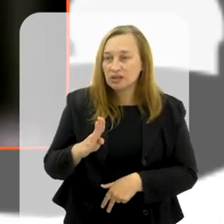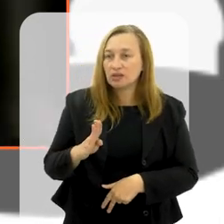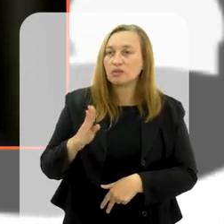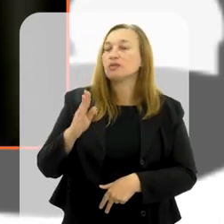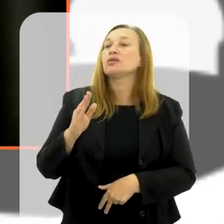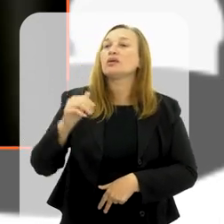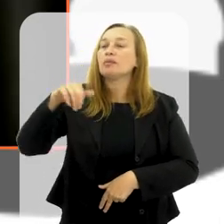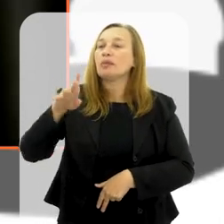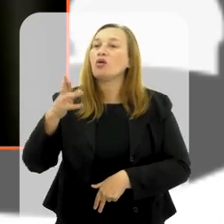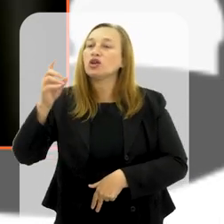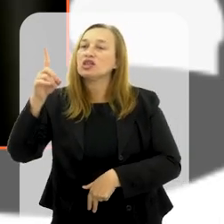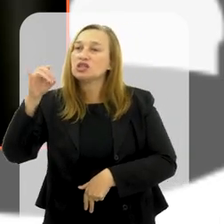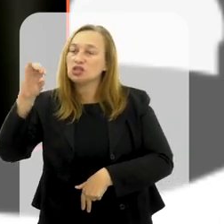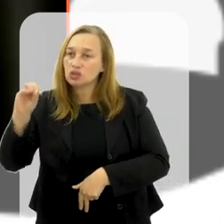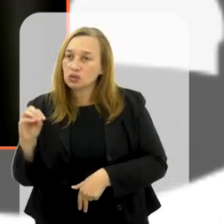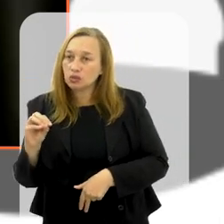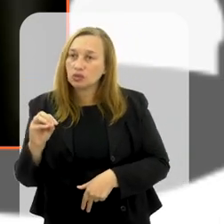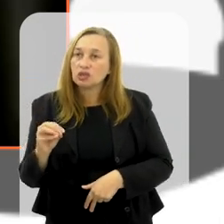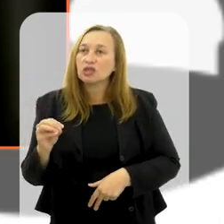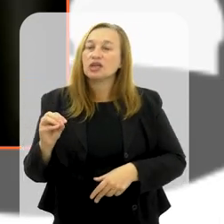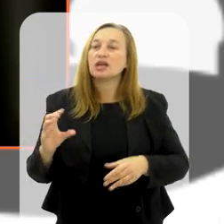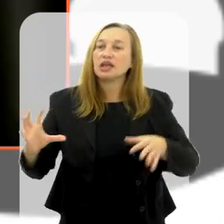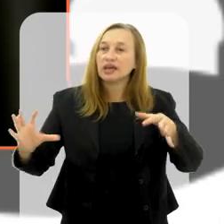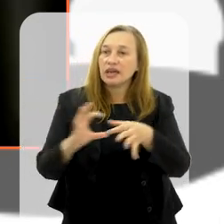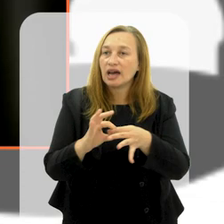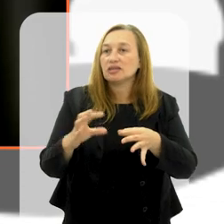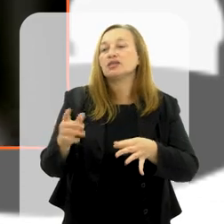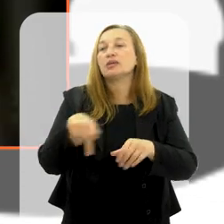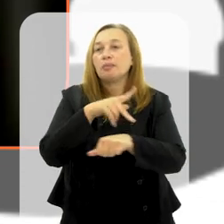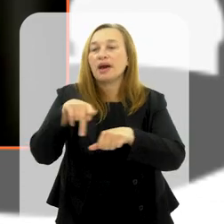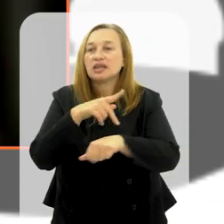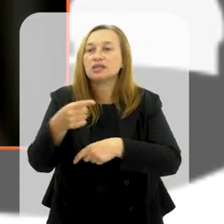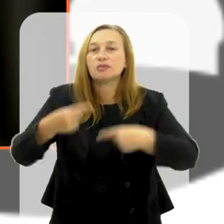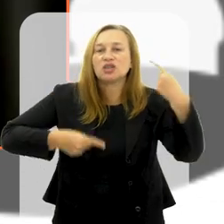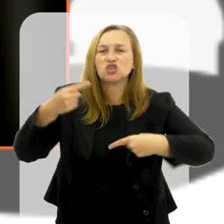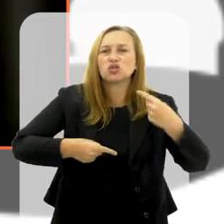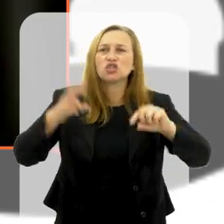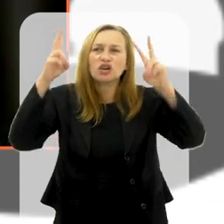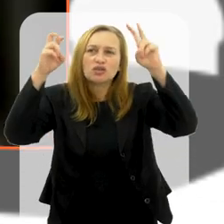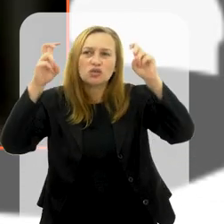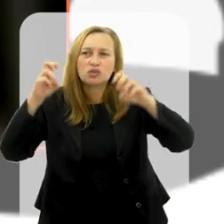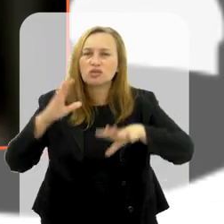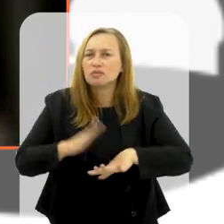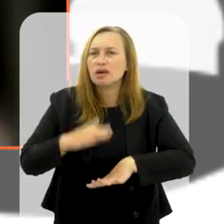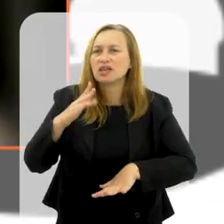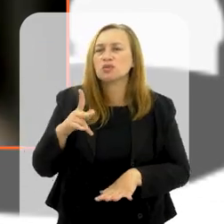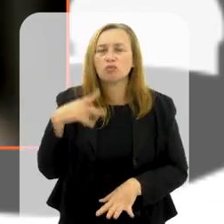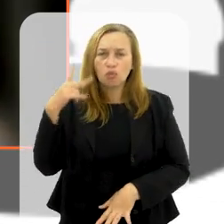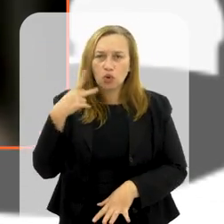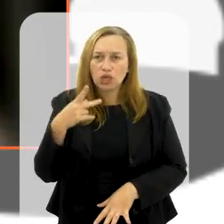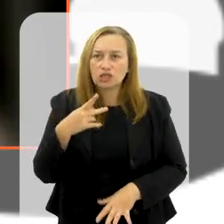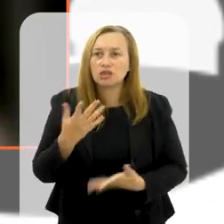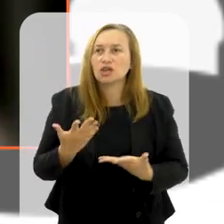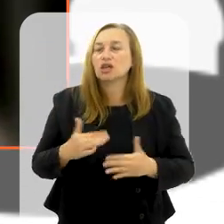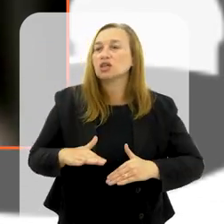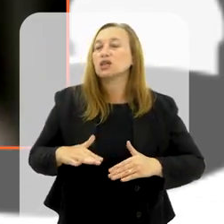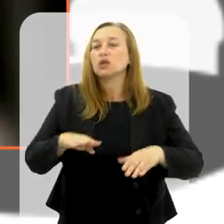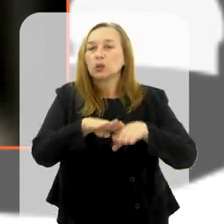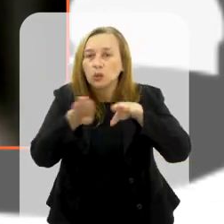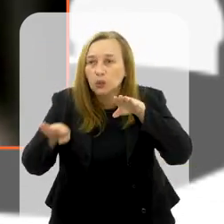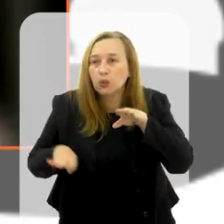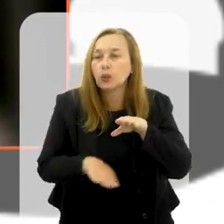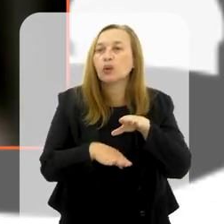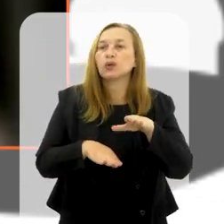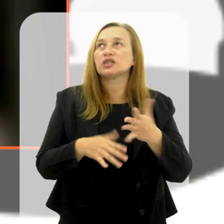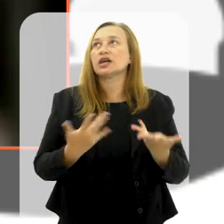os demais, então, encarregados dos países para discutir os assuntos de natureza mais política,